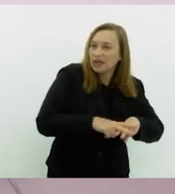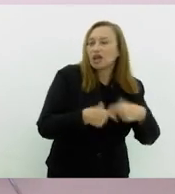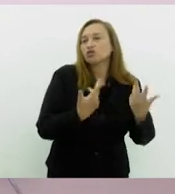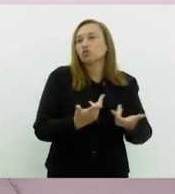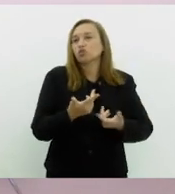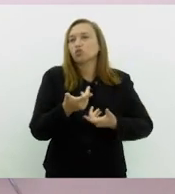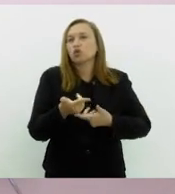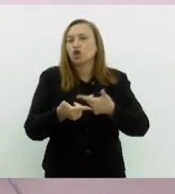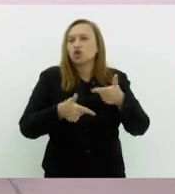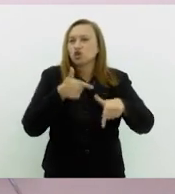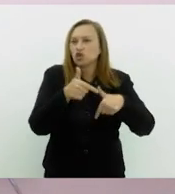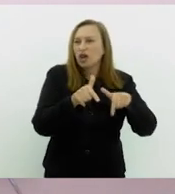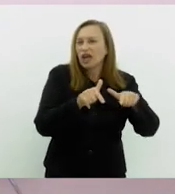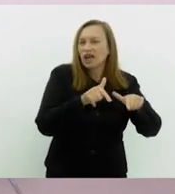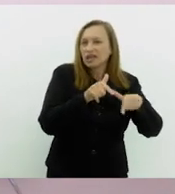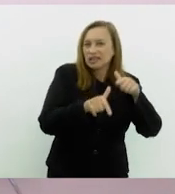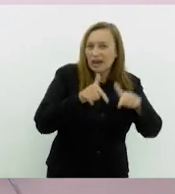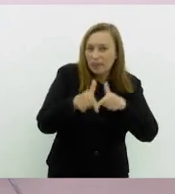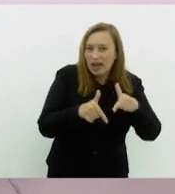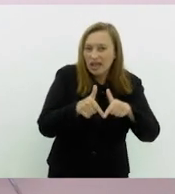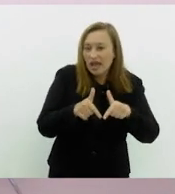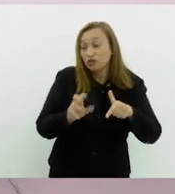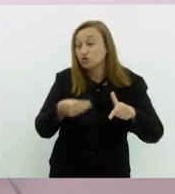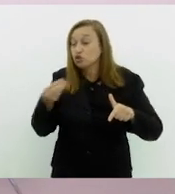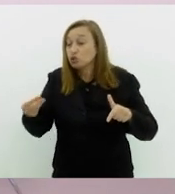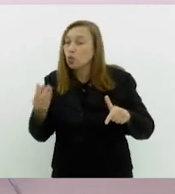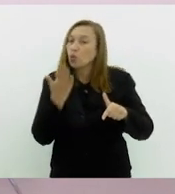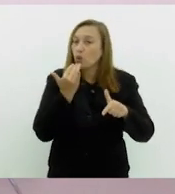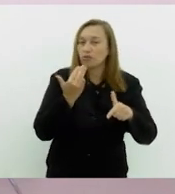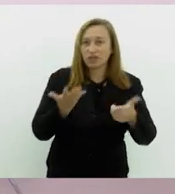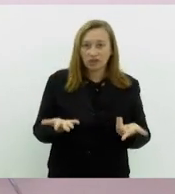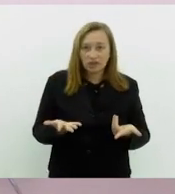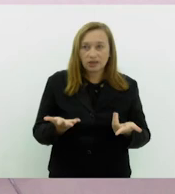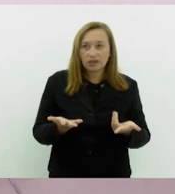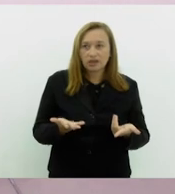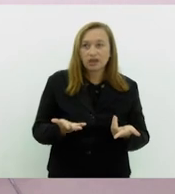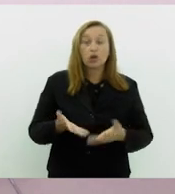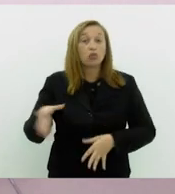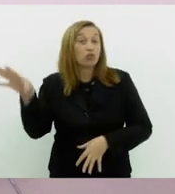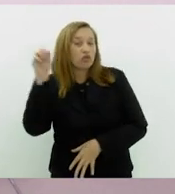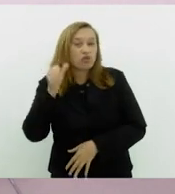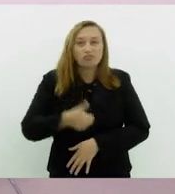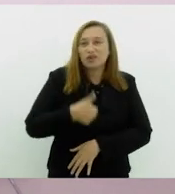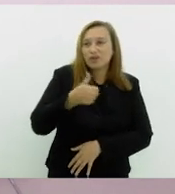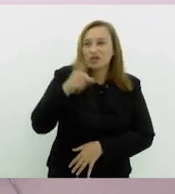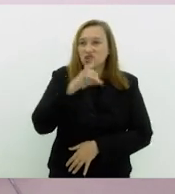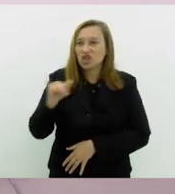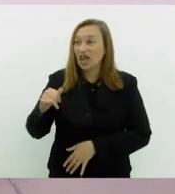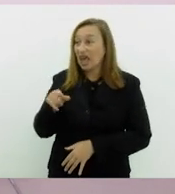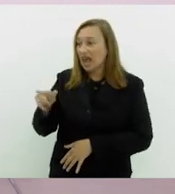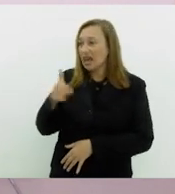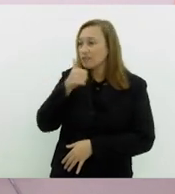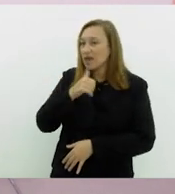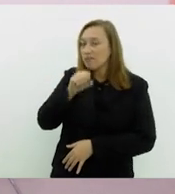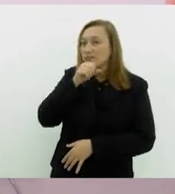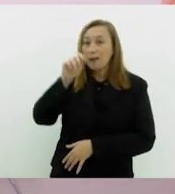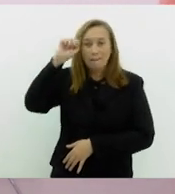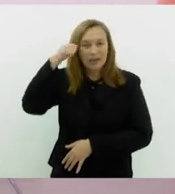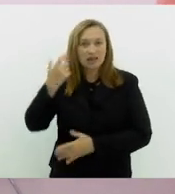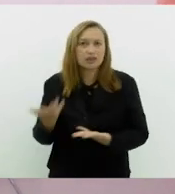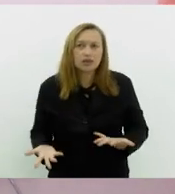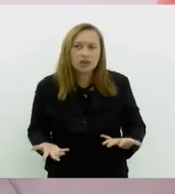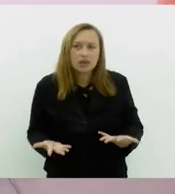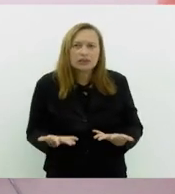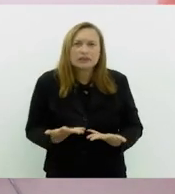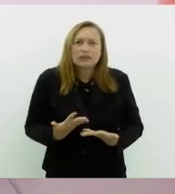tem uma servidão afetiva em relação a essa família, porque quando eu escutei pela primeira vez, né, ah, ela é minha mãe preta. Gente, aquilo